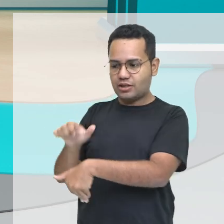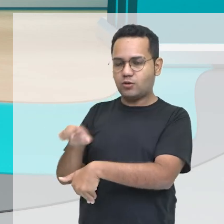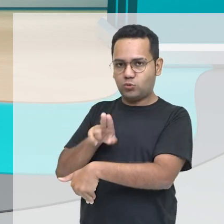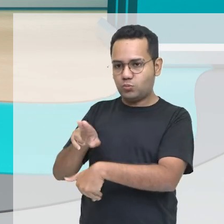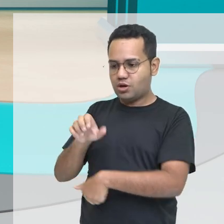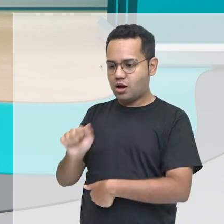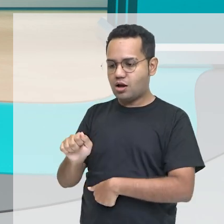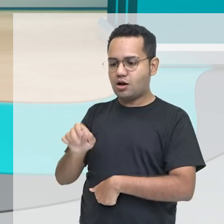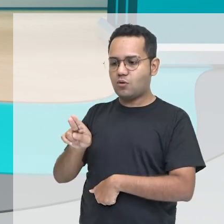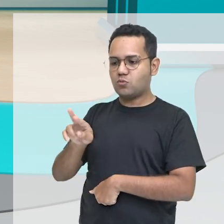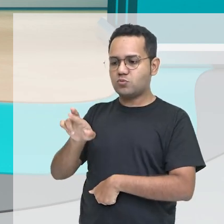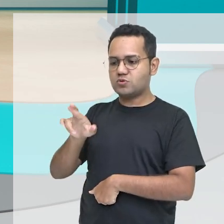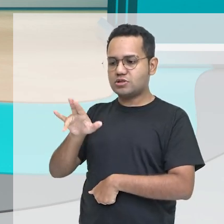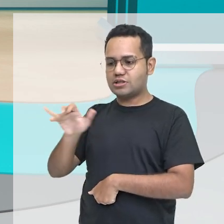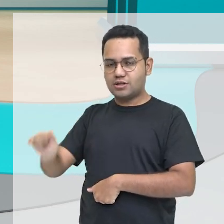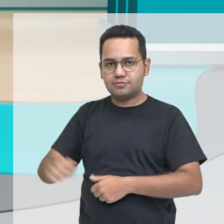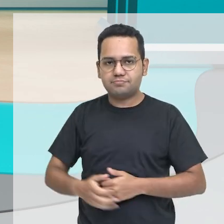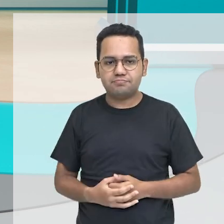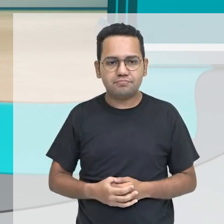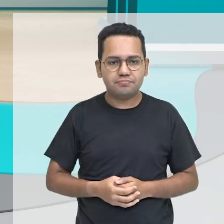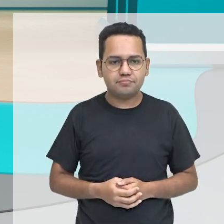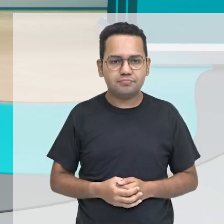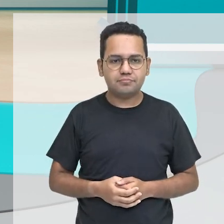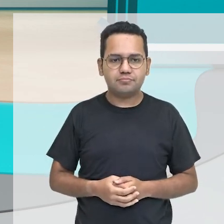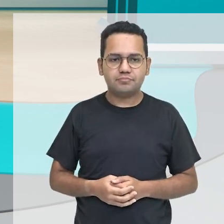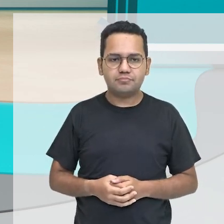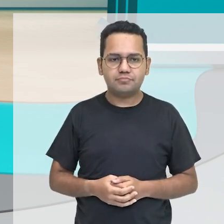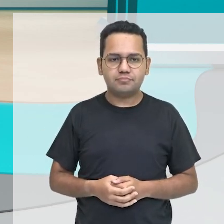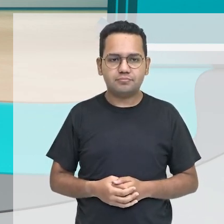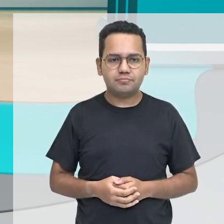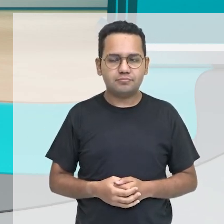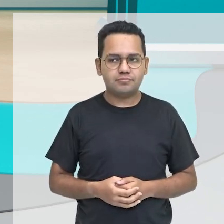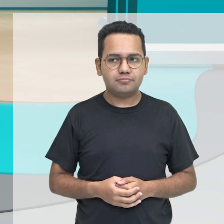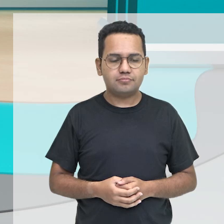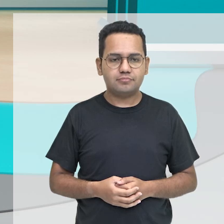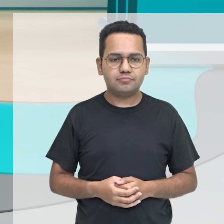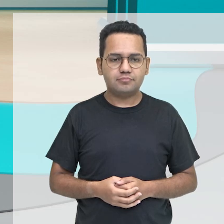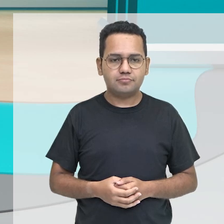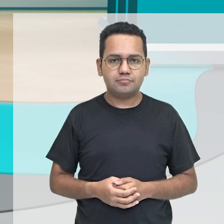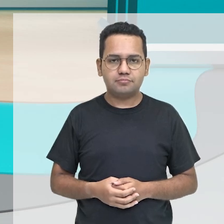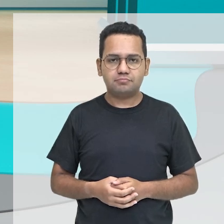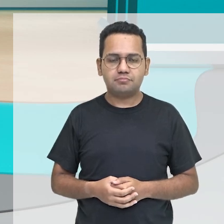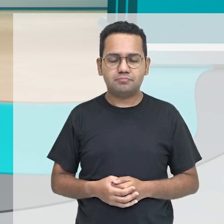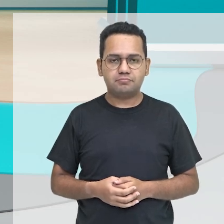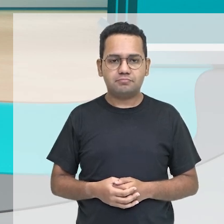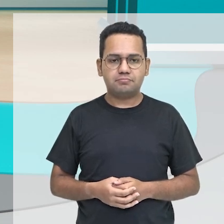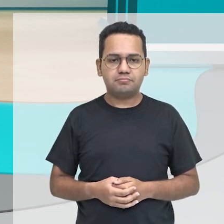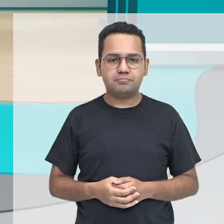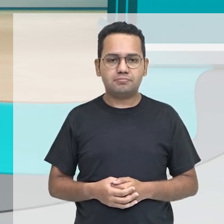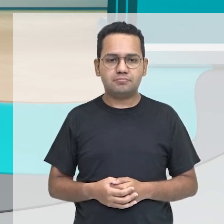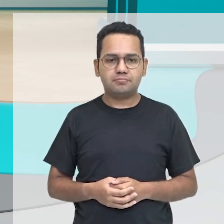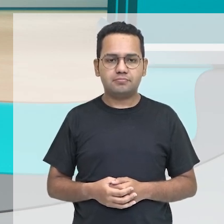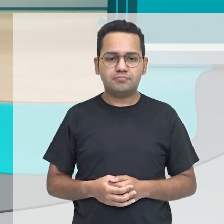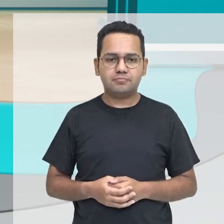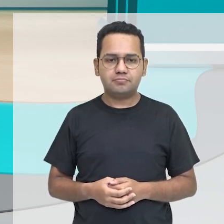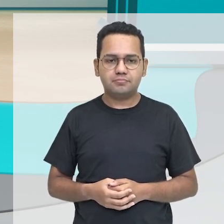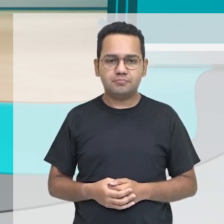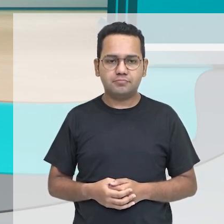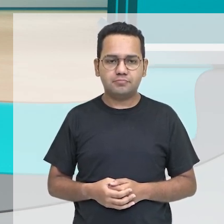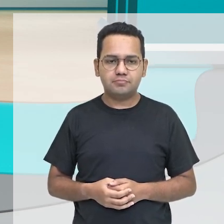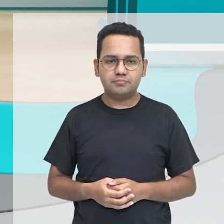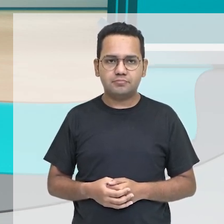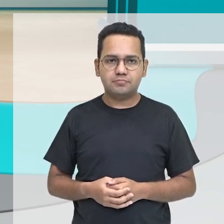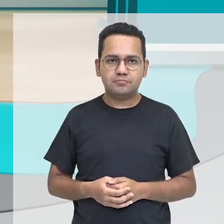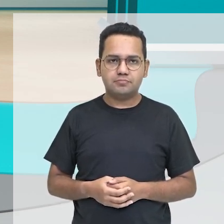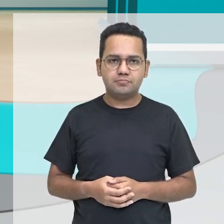que a Inglaterra, né, o Império Britânico na época, fica lá